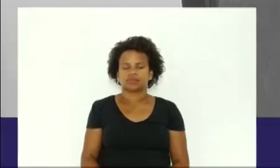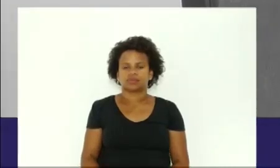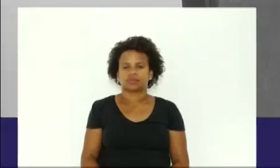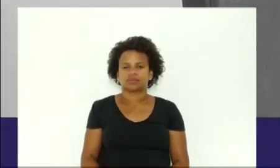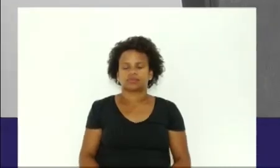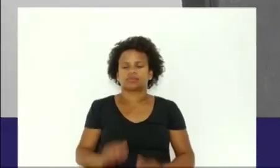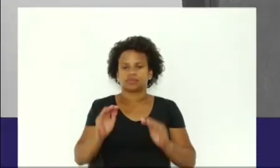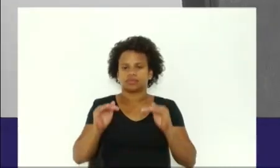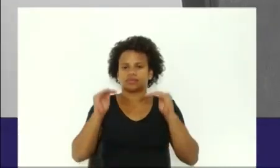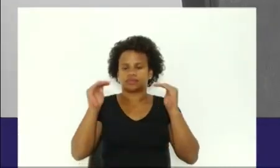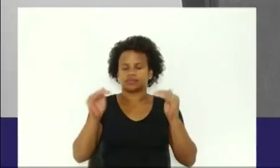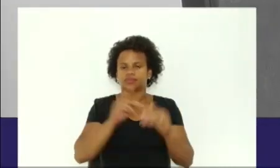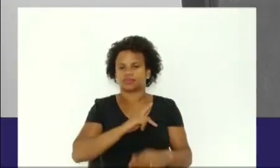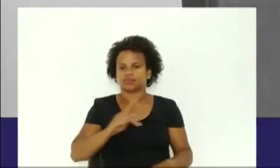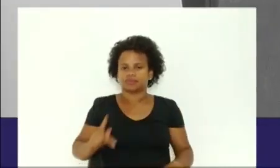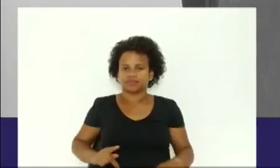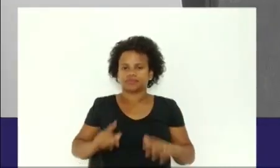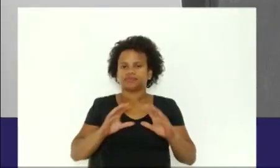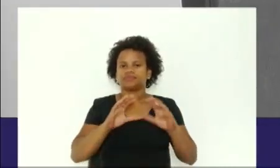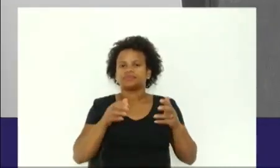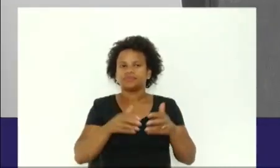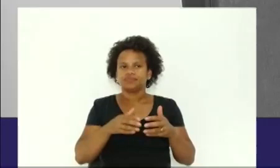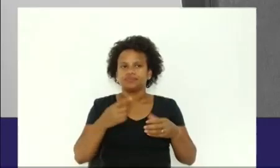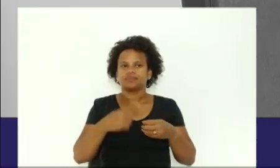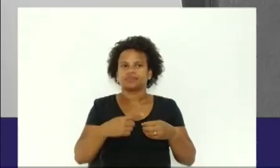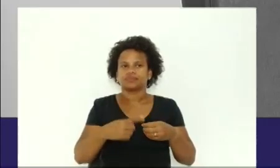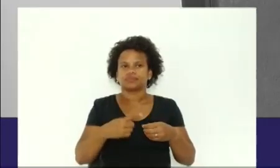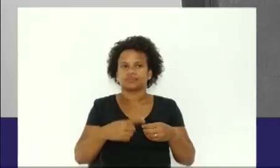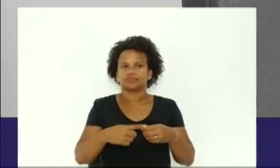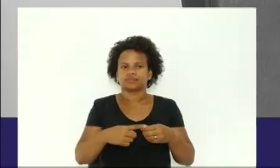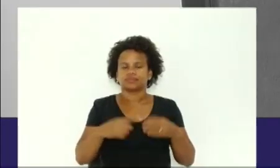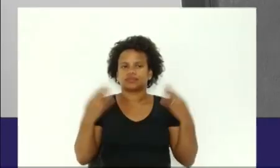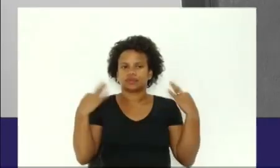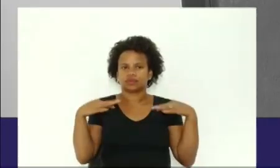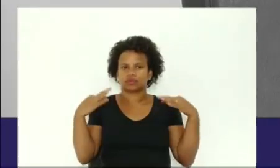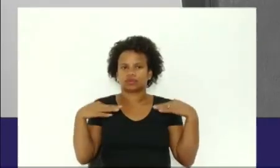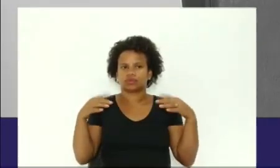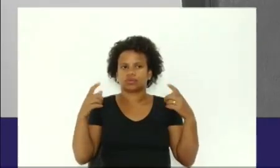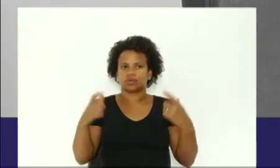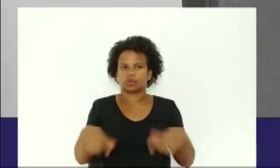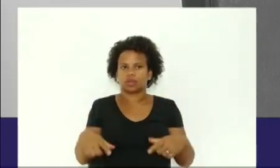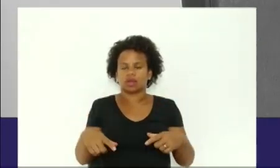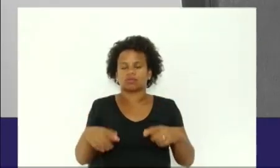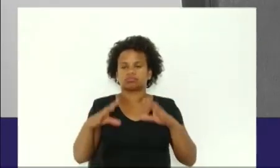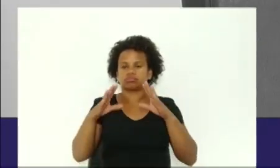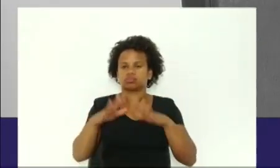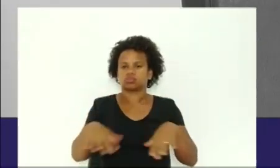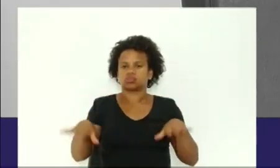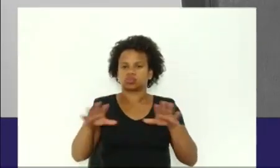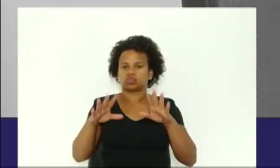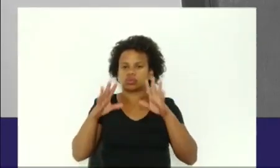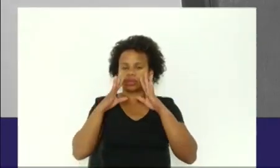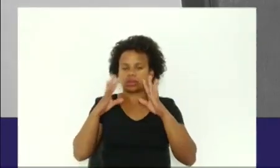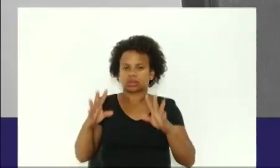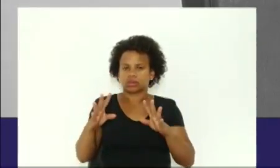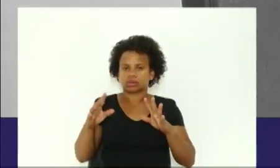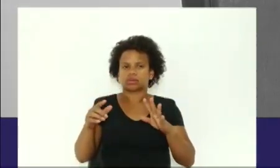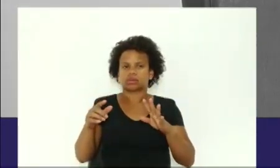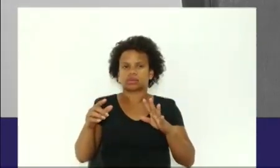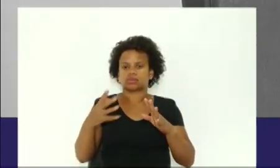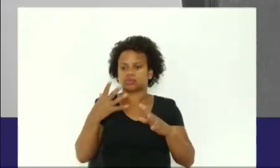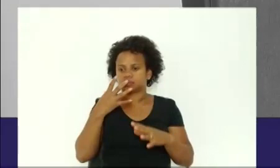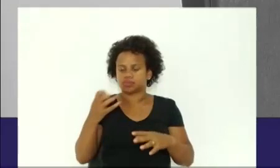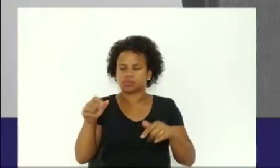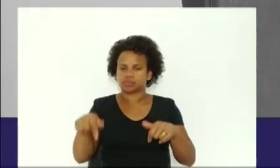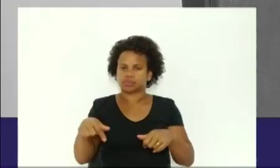Excelentíssimo senhor presidente da Câmara Municipal. O turismo local é algo que chama a atenção desta parlamentar, que vem através desse